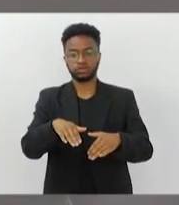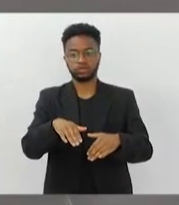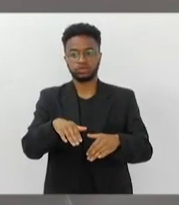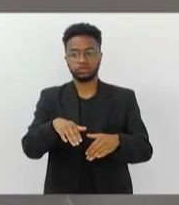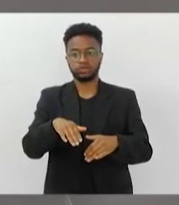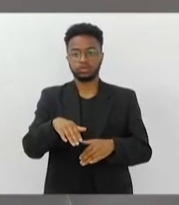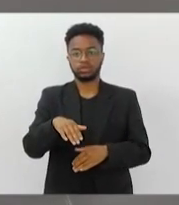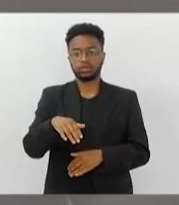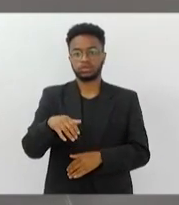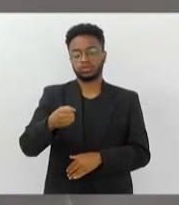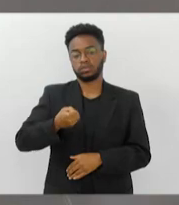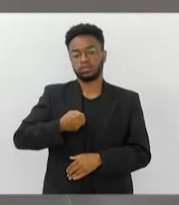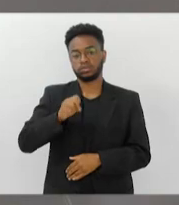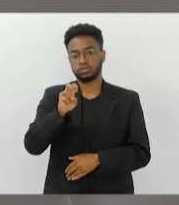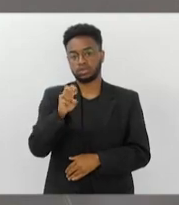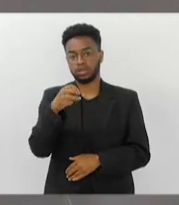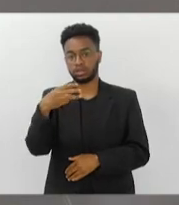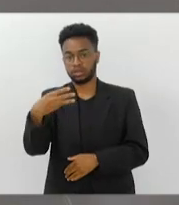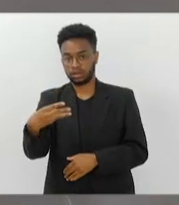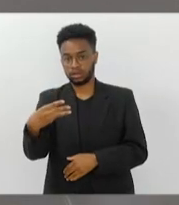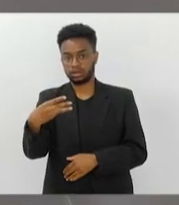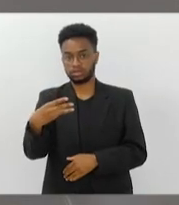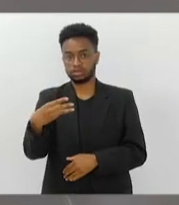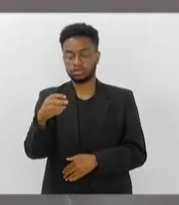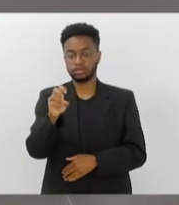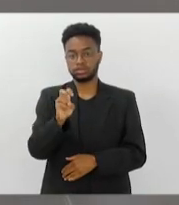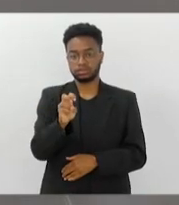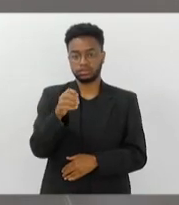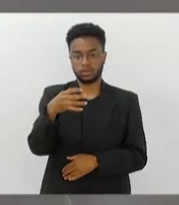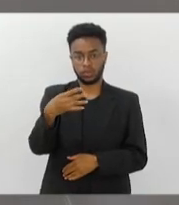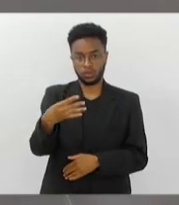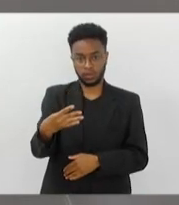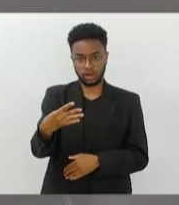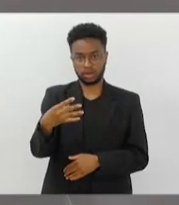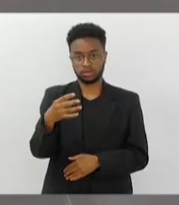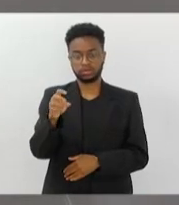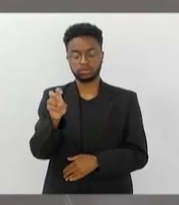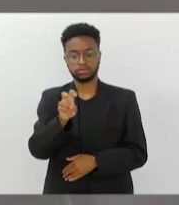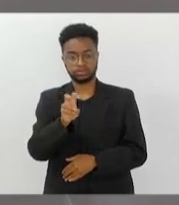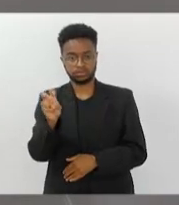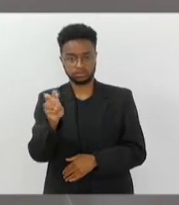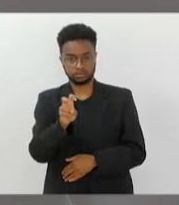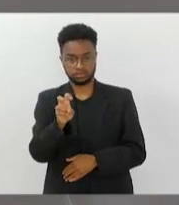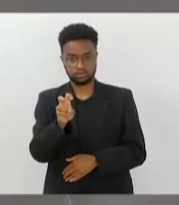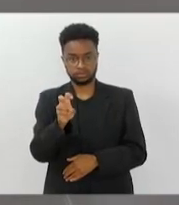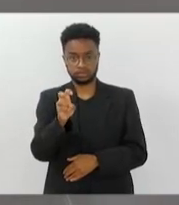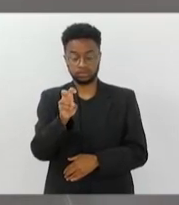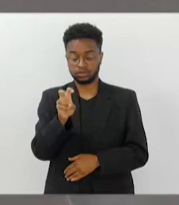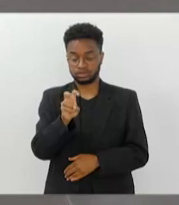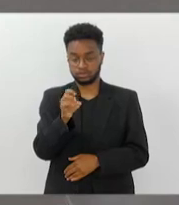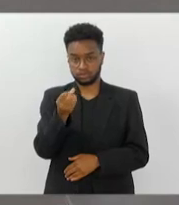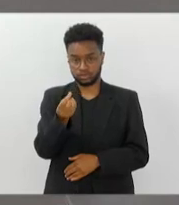do 53, o 54 e o 56